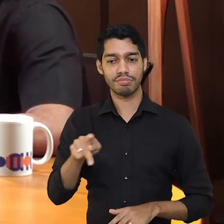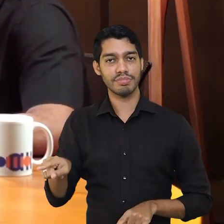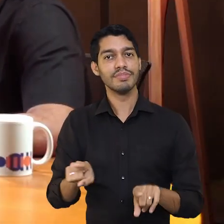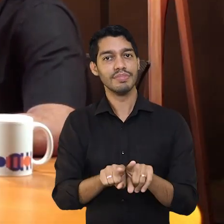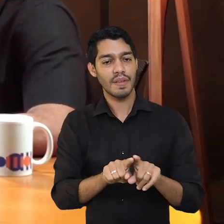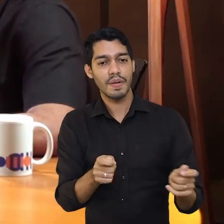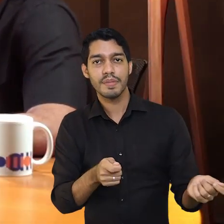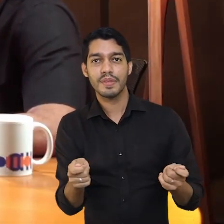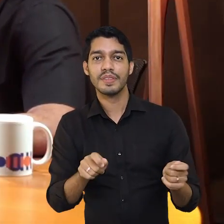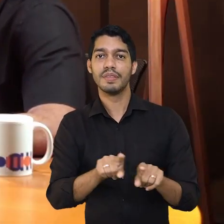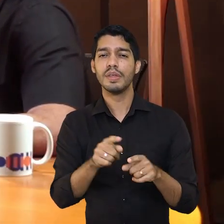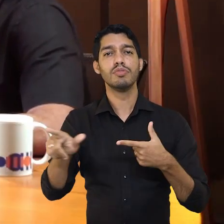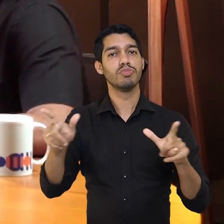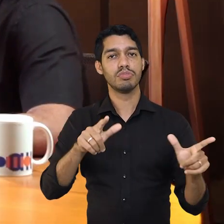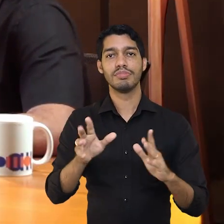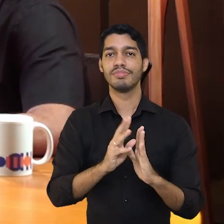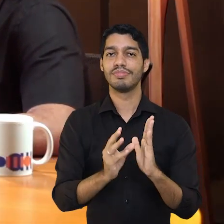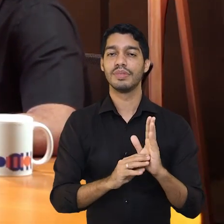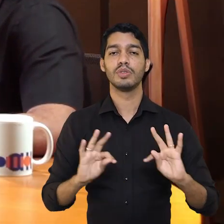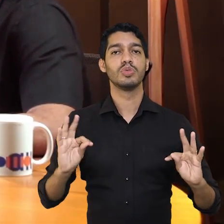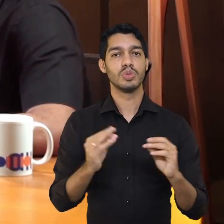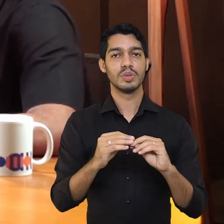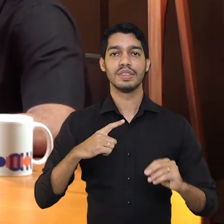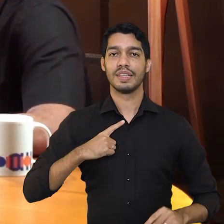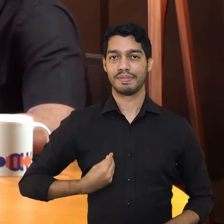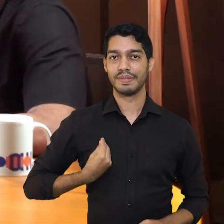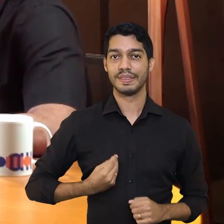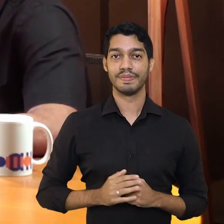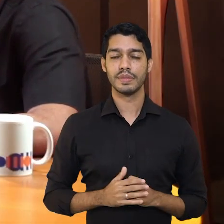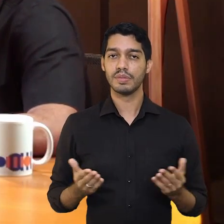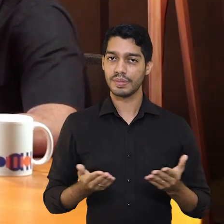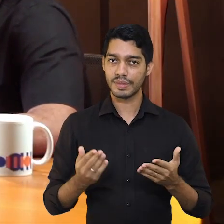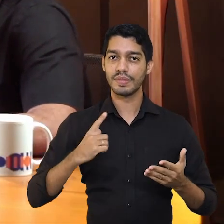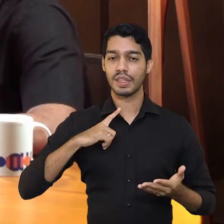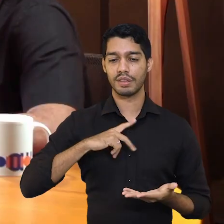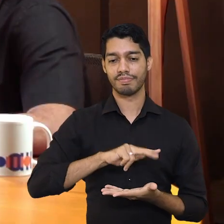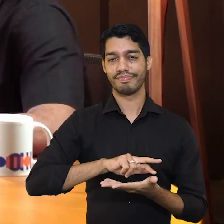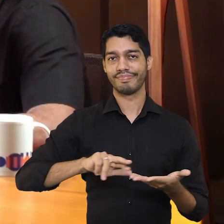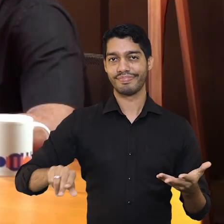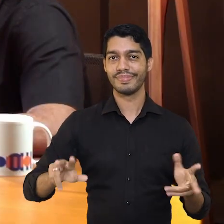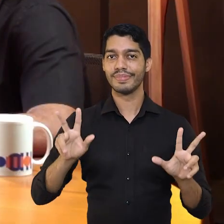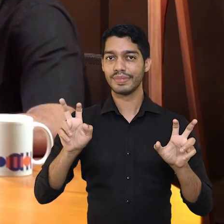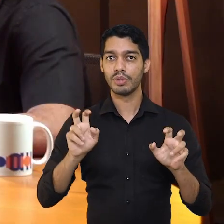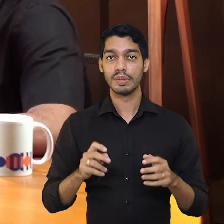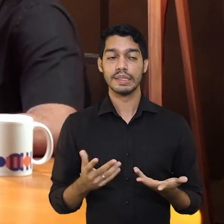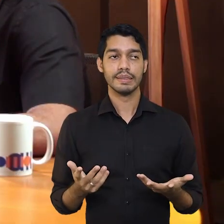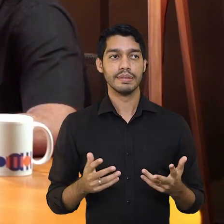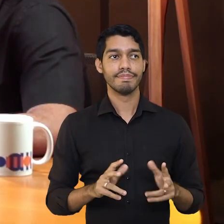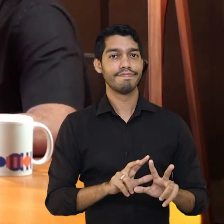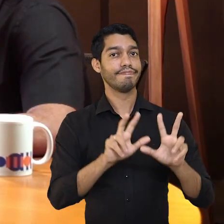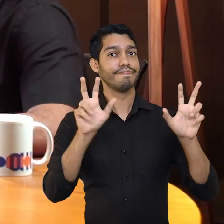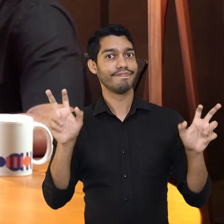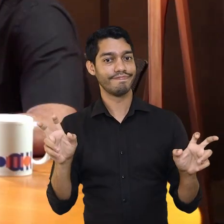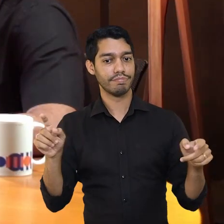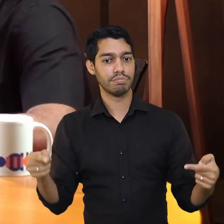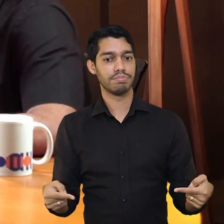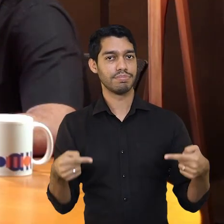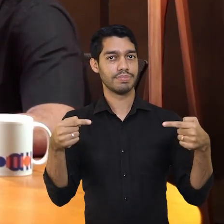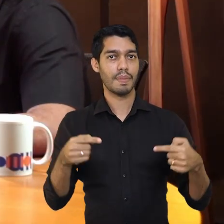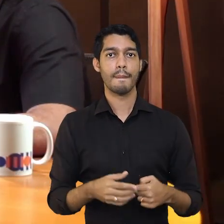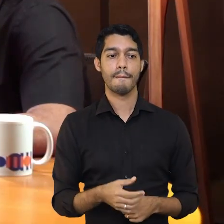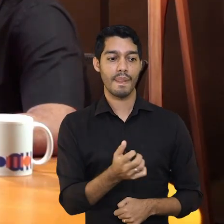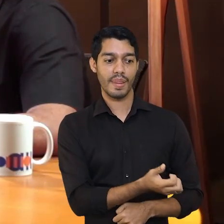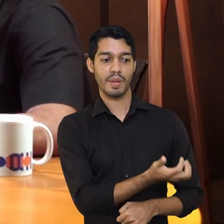todo o conteúdo que a gente tem hoje em dia, né? Acho que tem vários estudos hoje que têm saído sobre o dilema que a gente tem de a